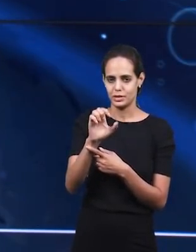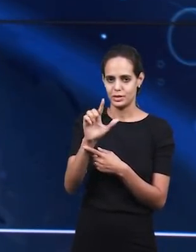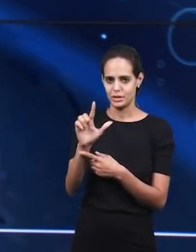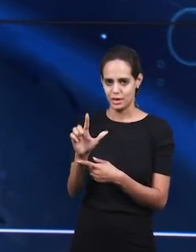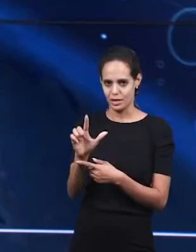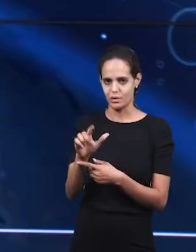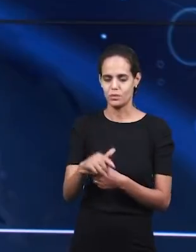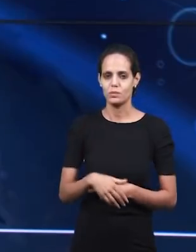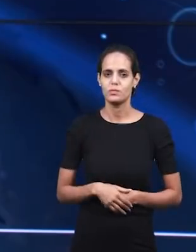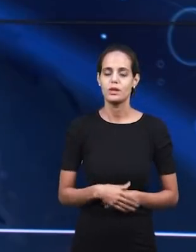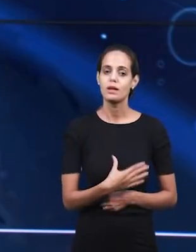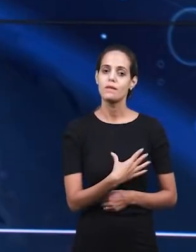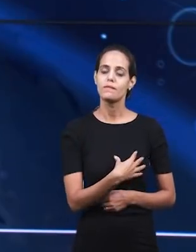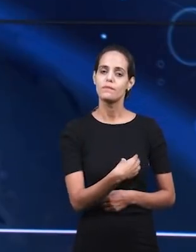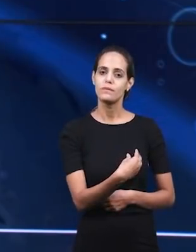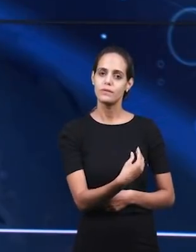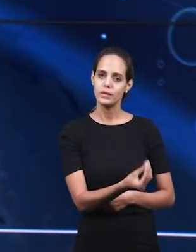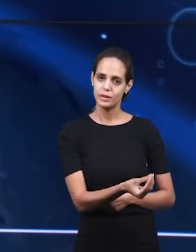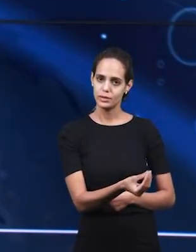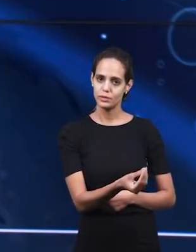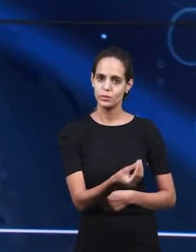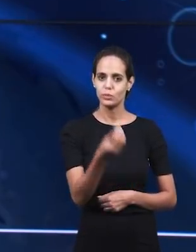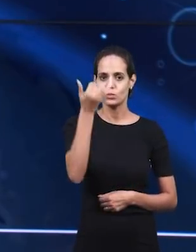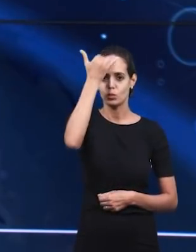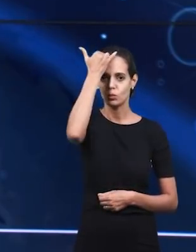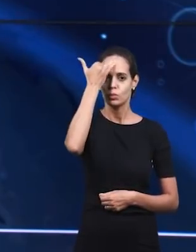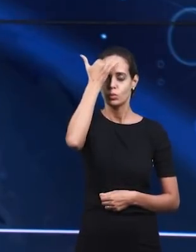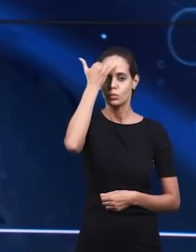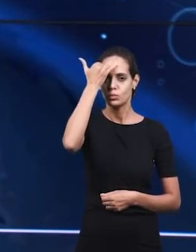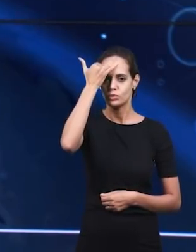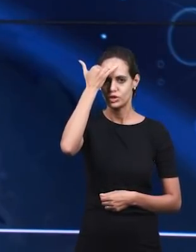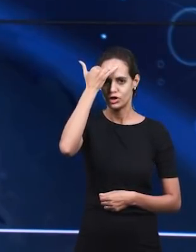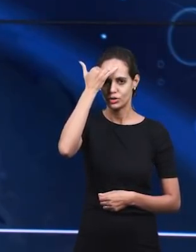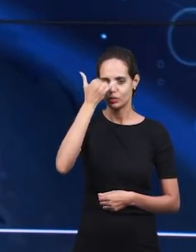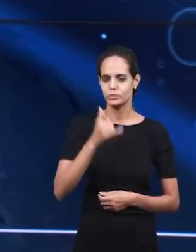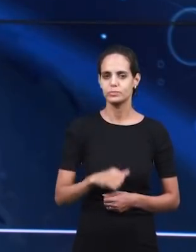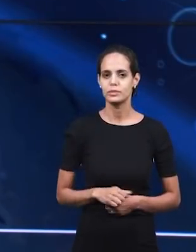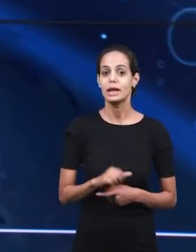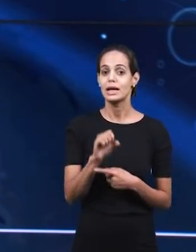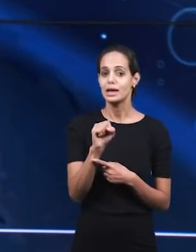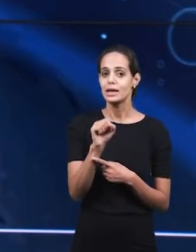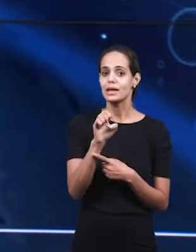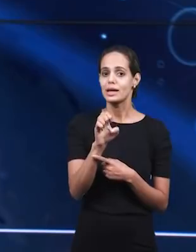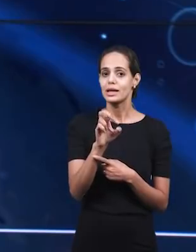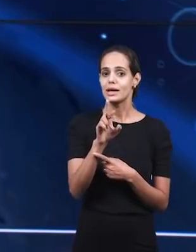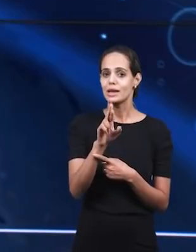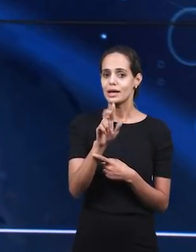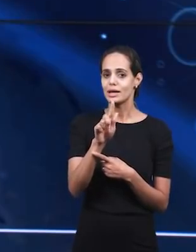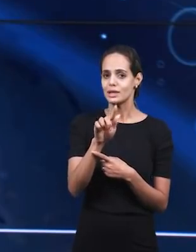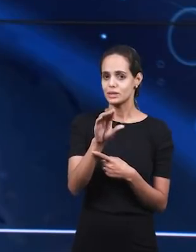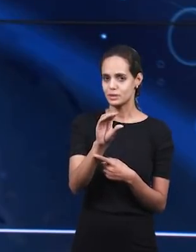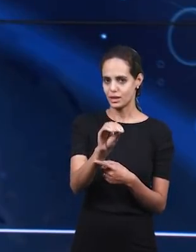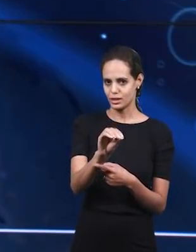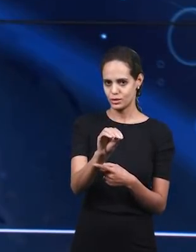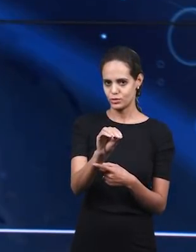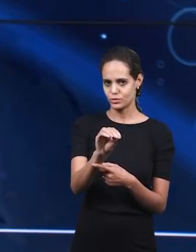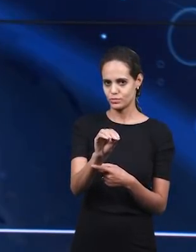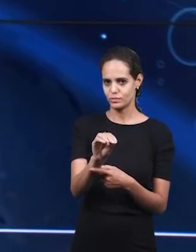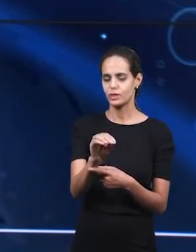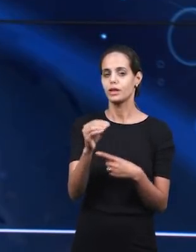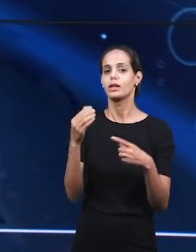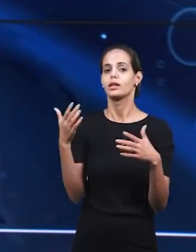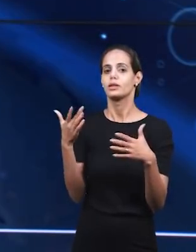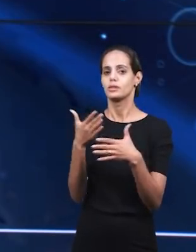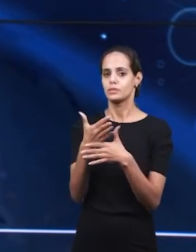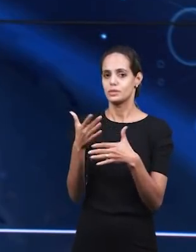filho do ungido Sérgio Silva. Eu, inclusive, o conheço pessoalmente, às vezes que estive no Canadá. Ele é da igreja de Toronto, do